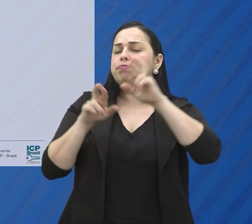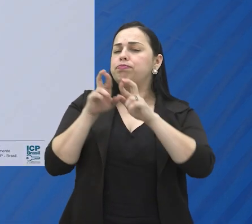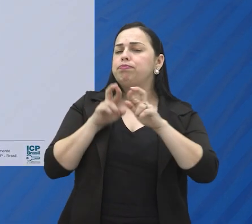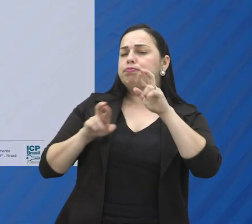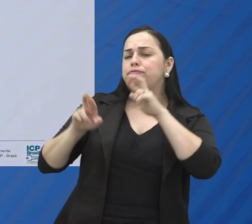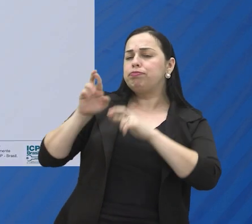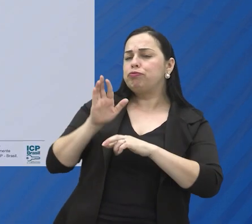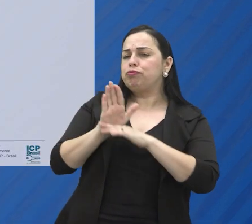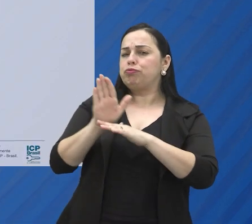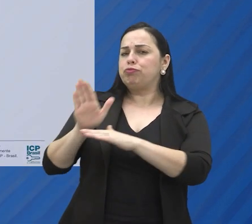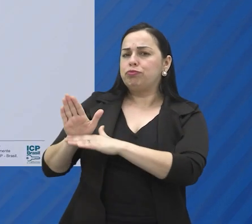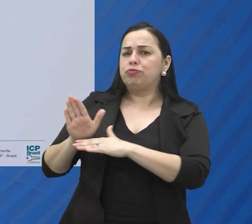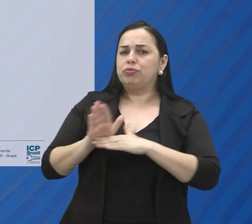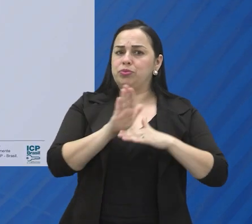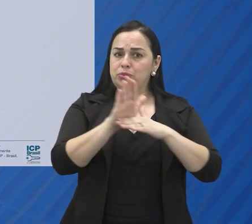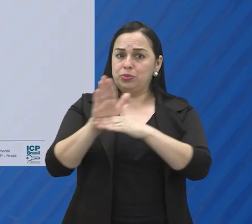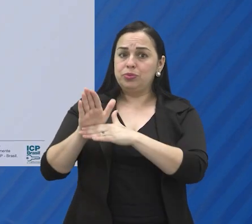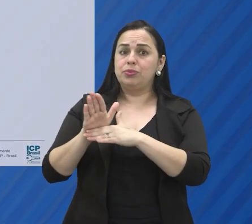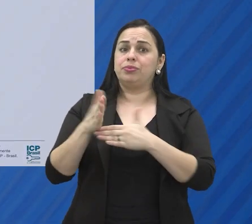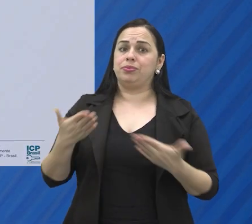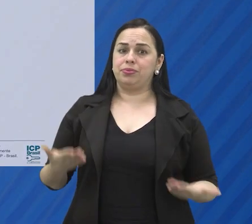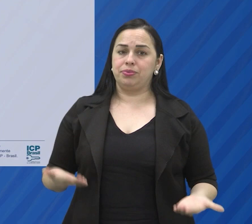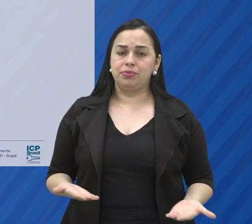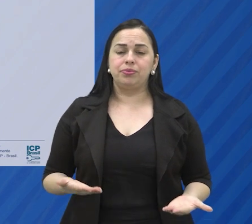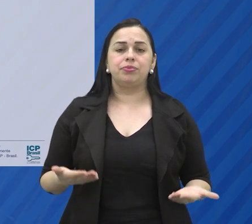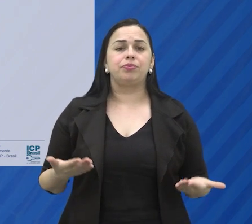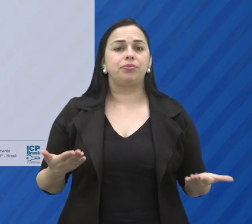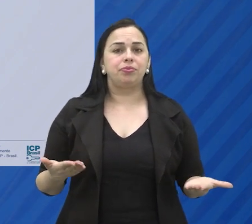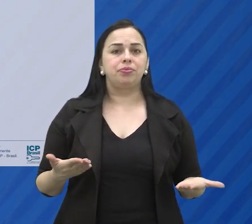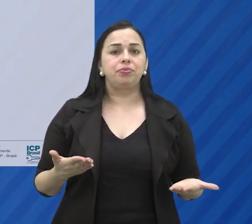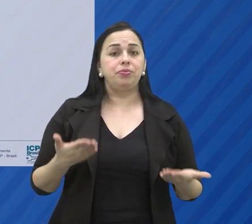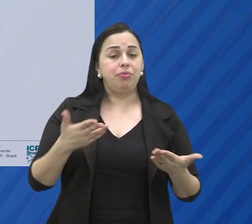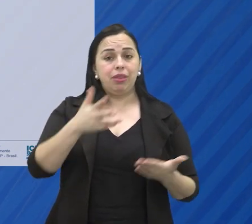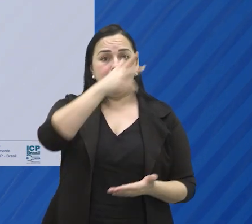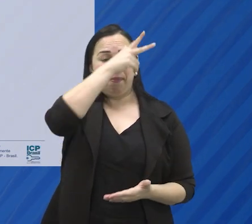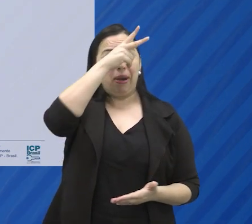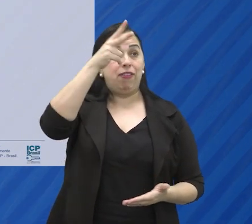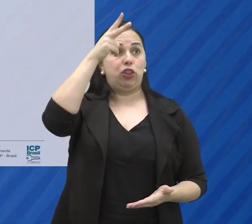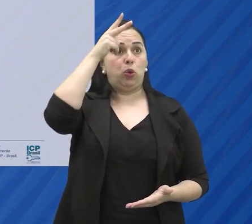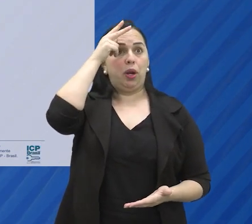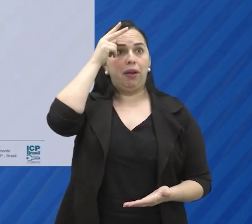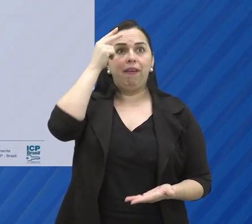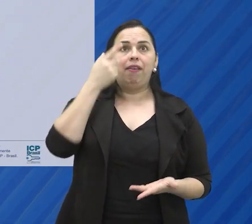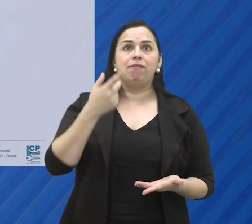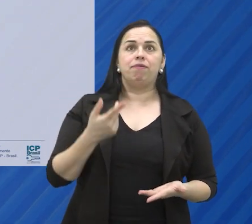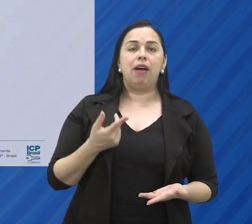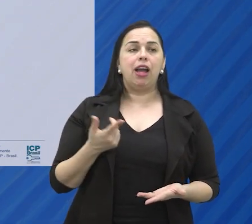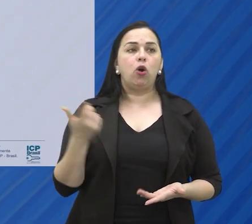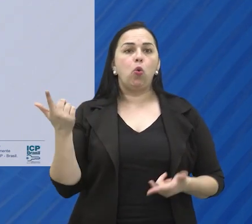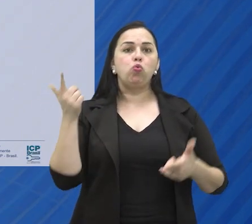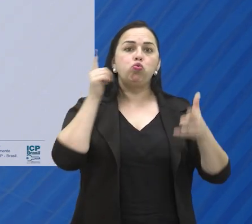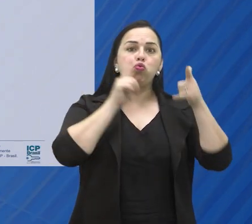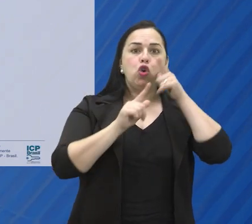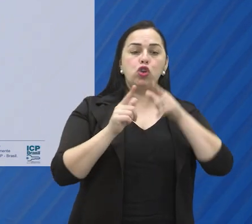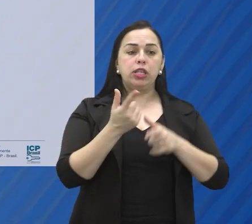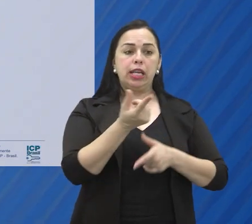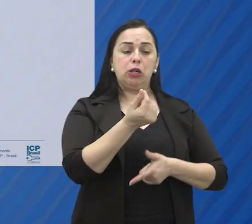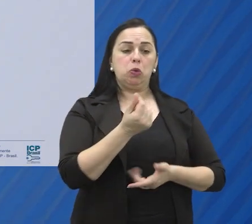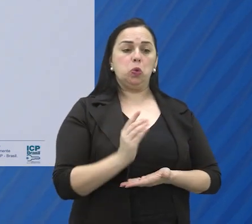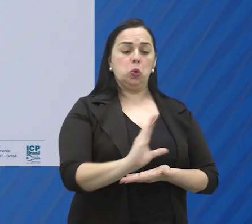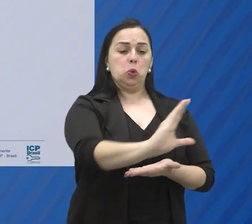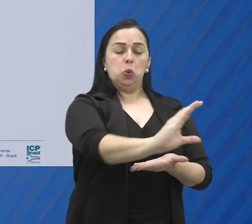seria realizada pela Secretaria da Fazenda, que poderá implantar modelos de parcerias ou concessão para a